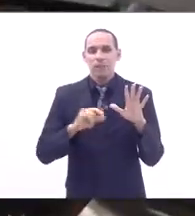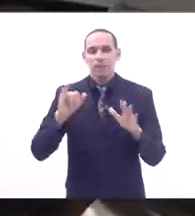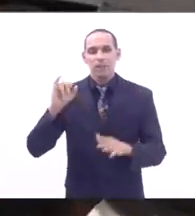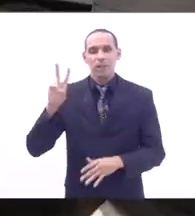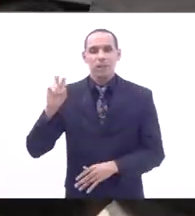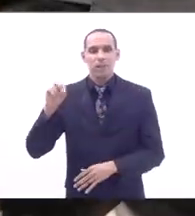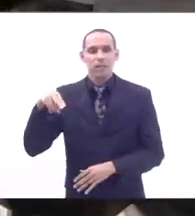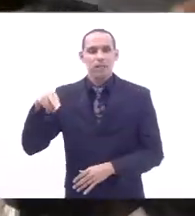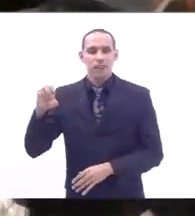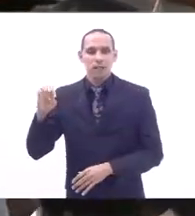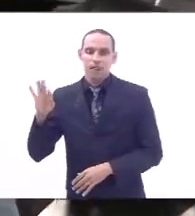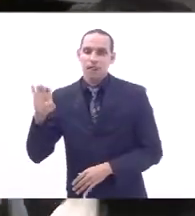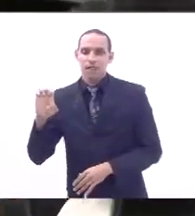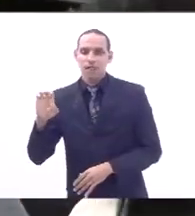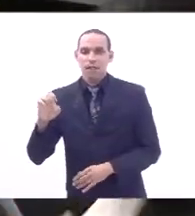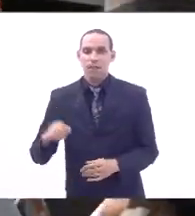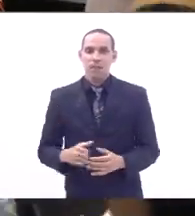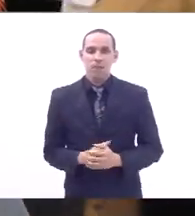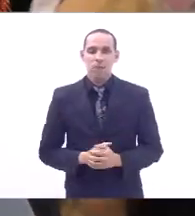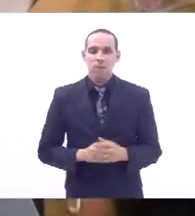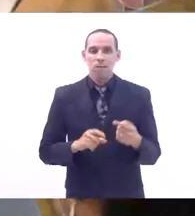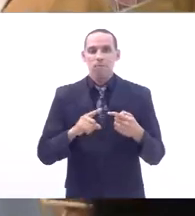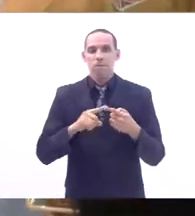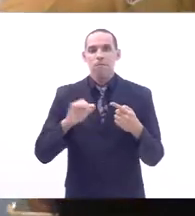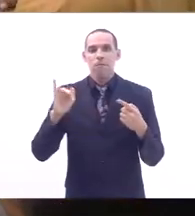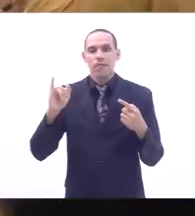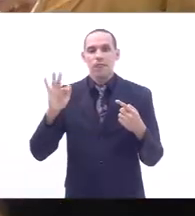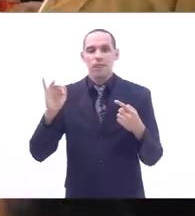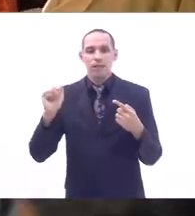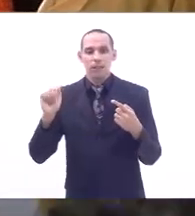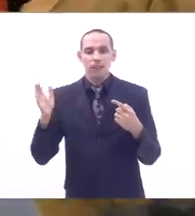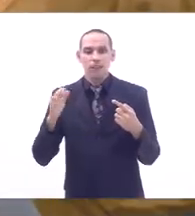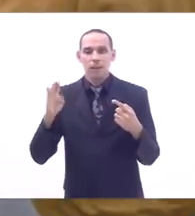Ivonete da Silva e Fabi